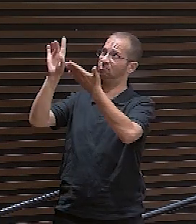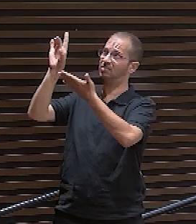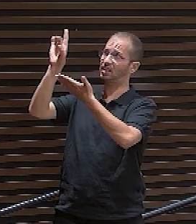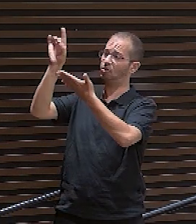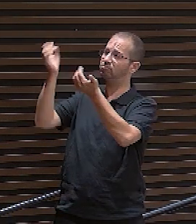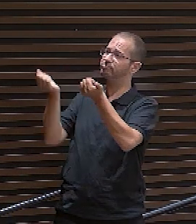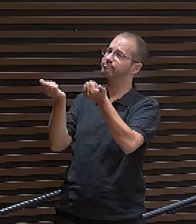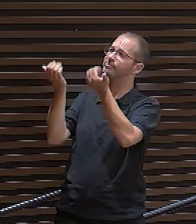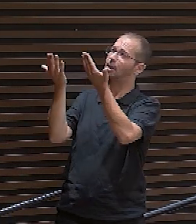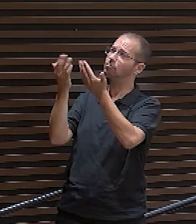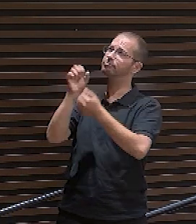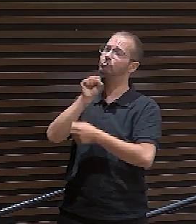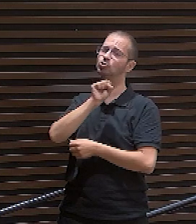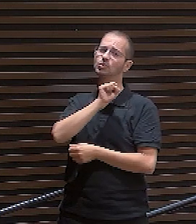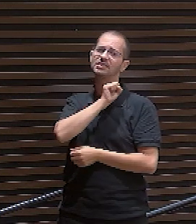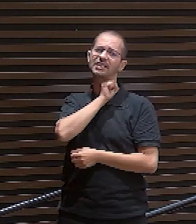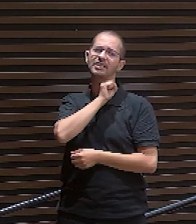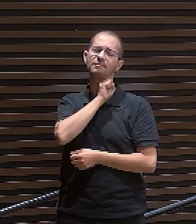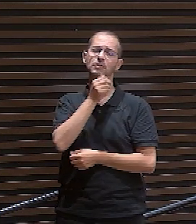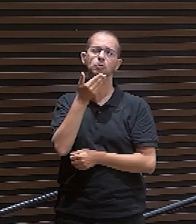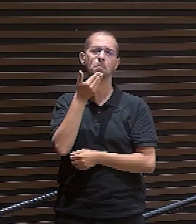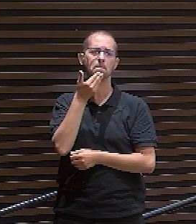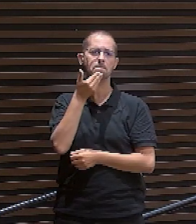um sacrifício melhor,